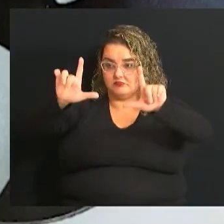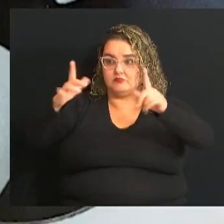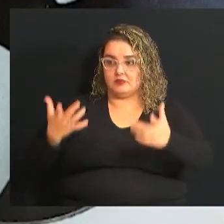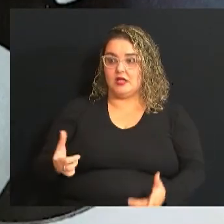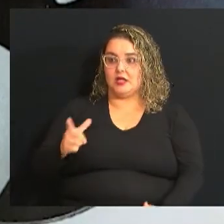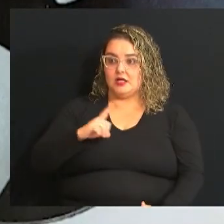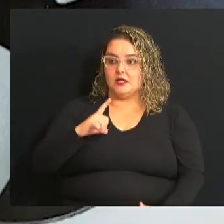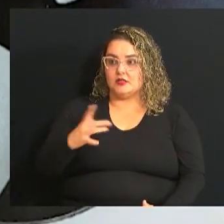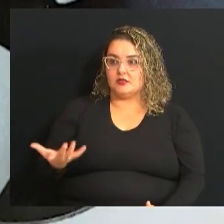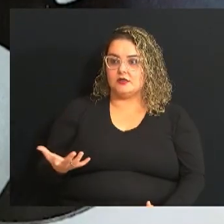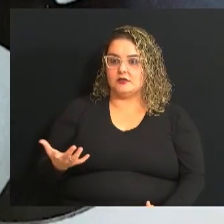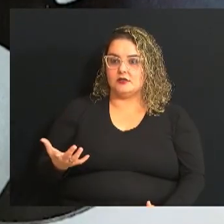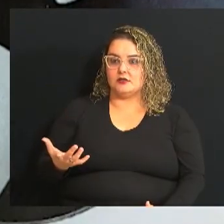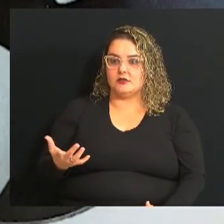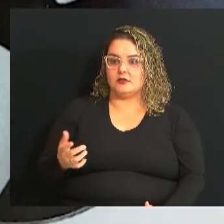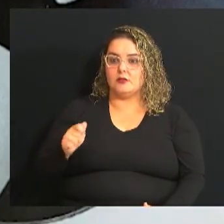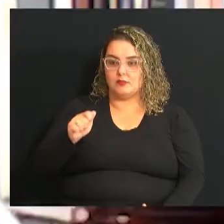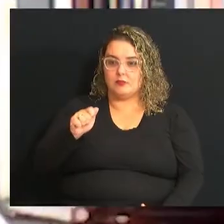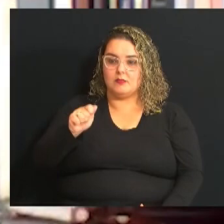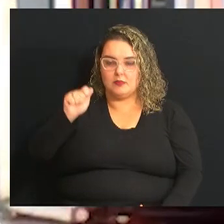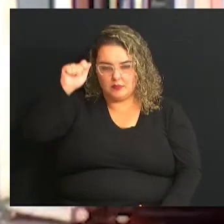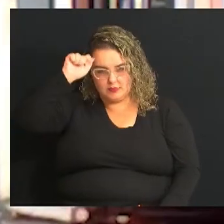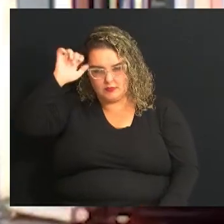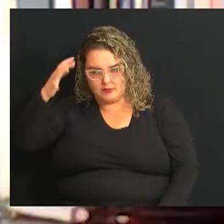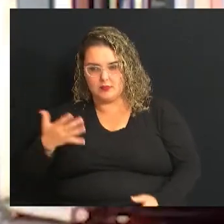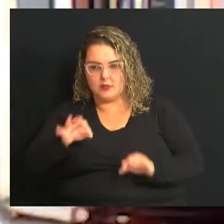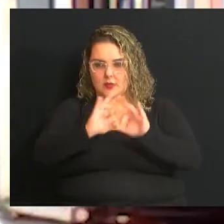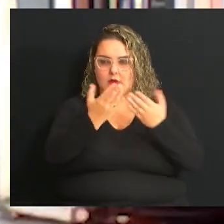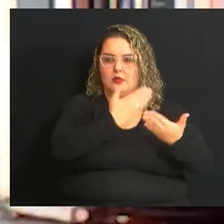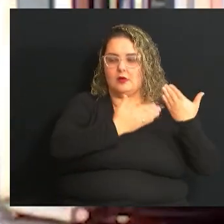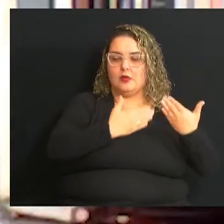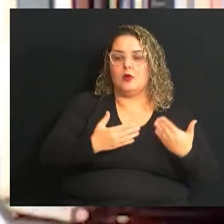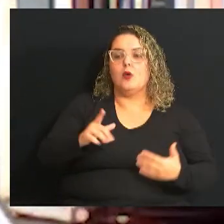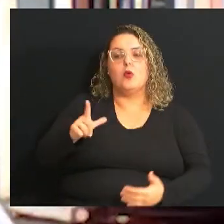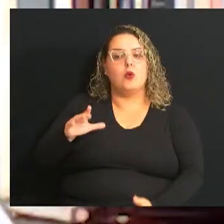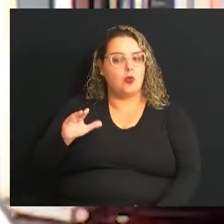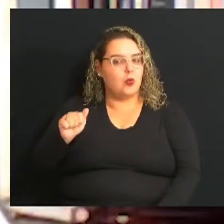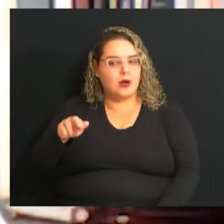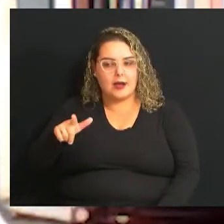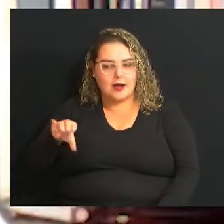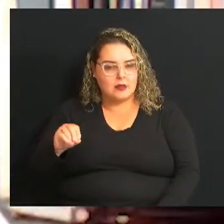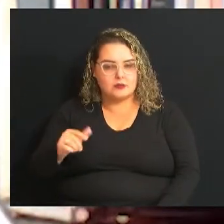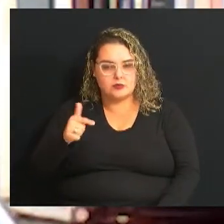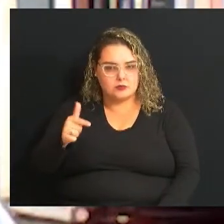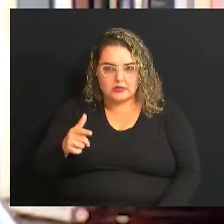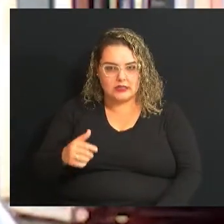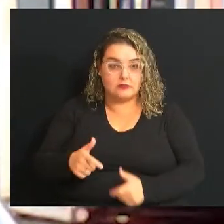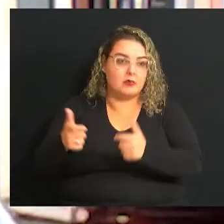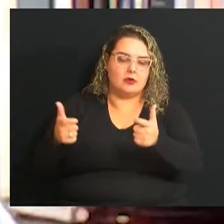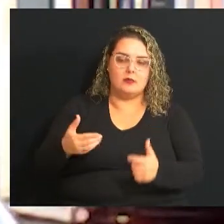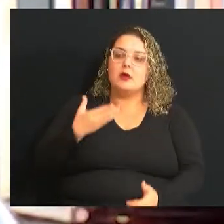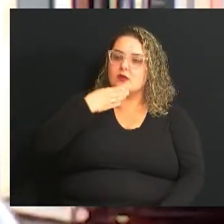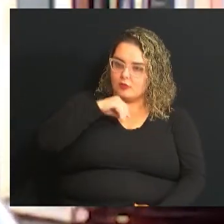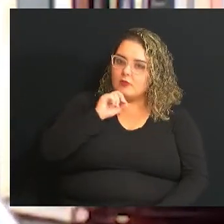curadora do Museu Carlos Gomes. Pesquisando documentos, muitos documentos oficiais de cartório,